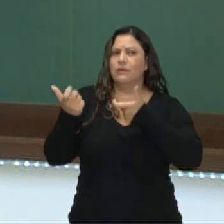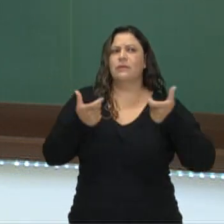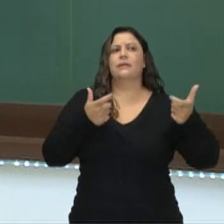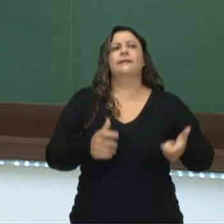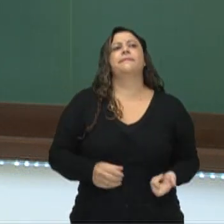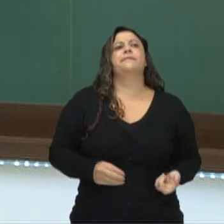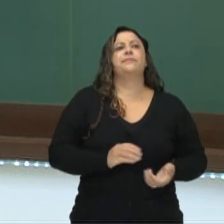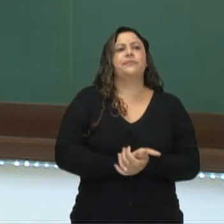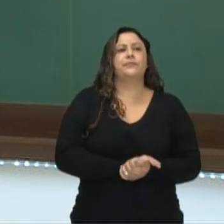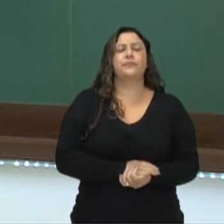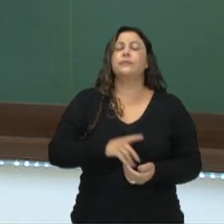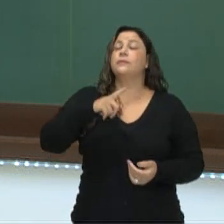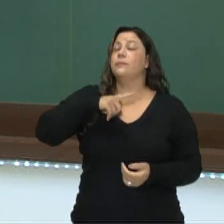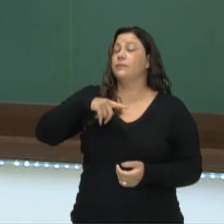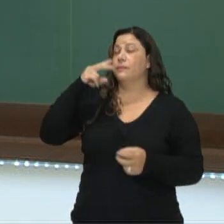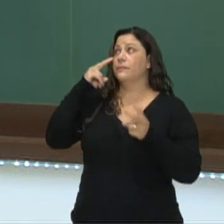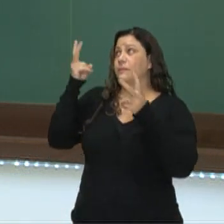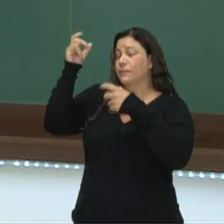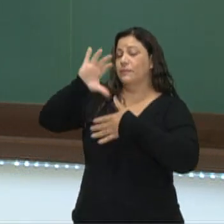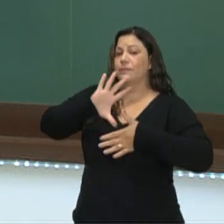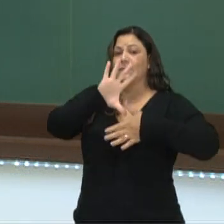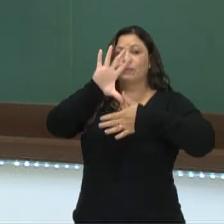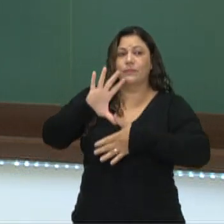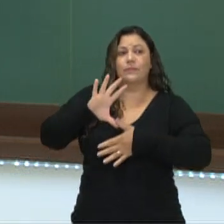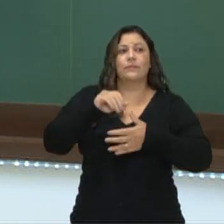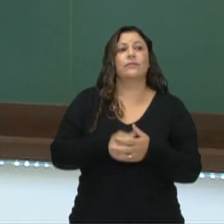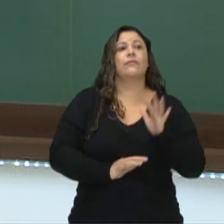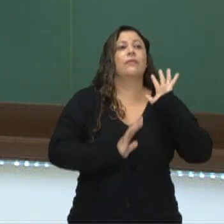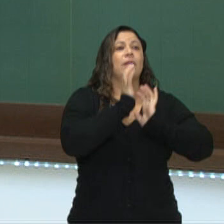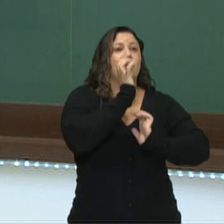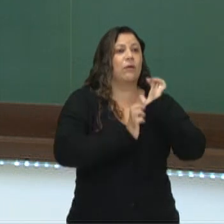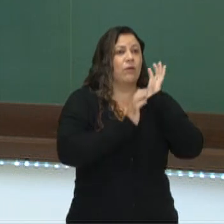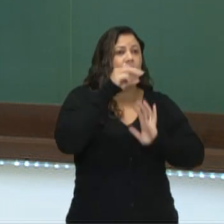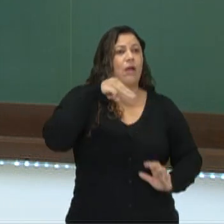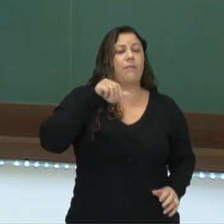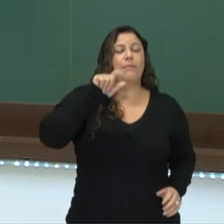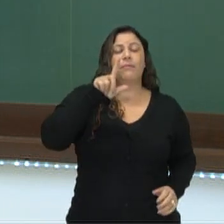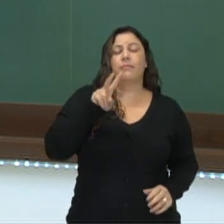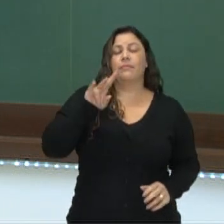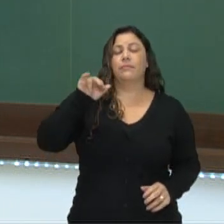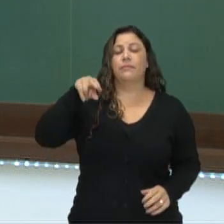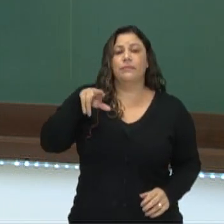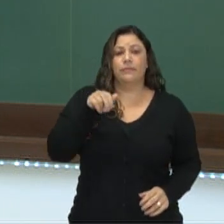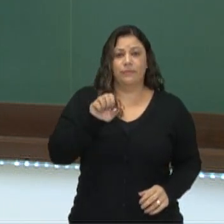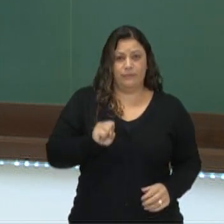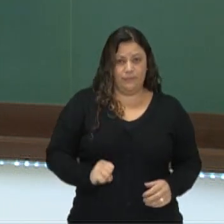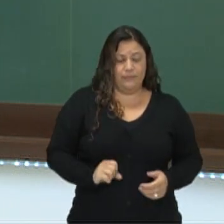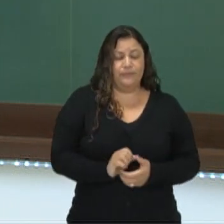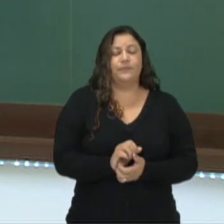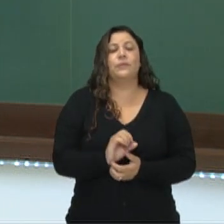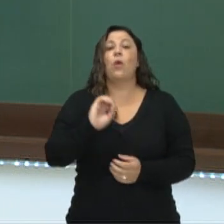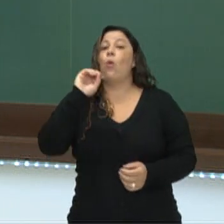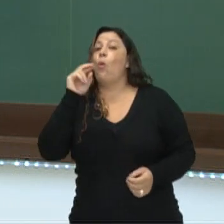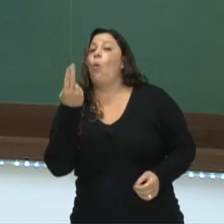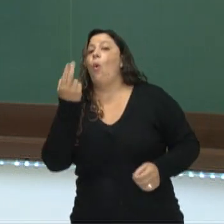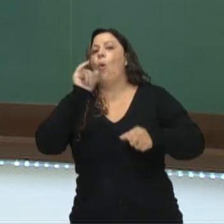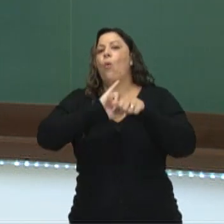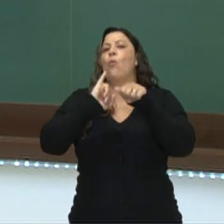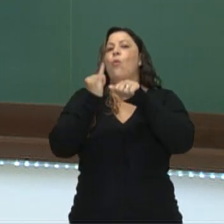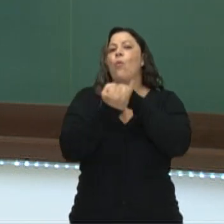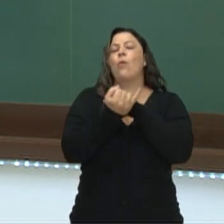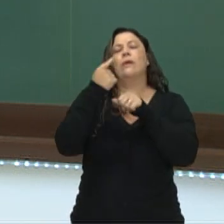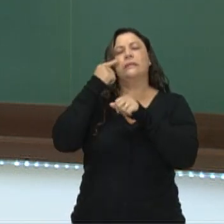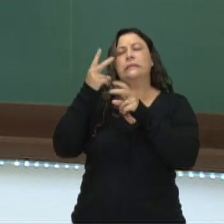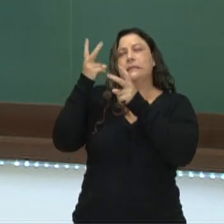Aqui tem um conflito na América, que é o conflito das Malvinas ou Ilhas